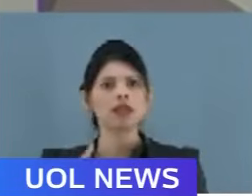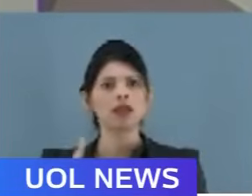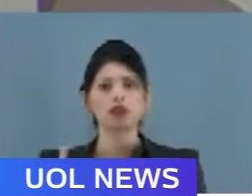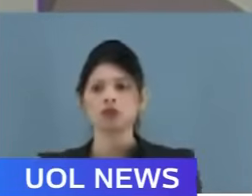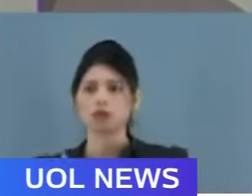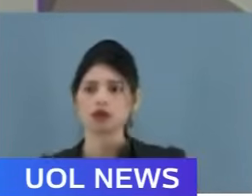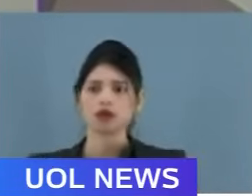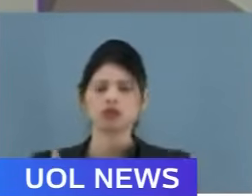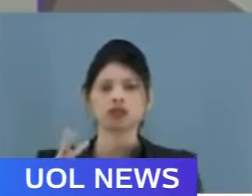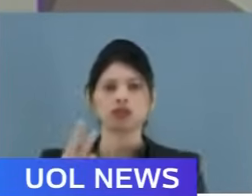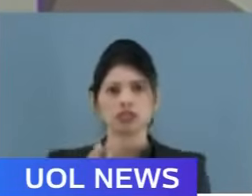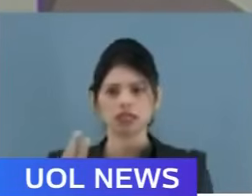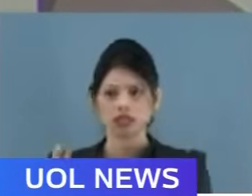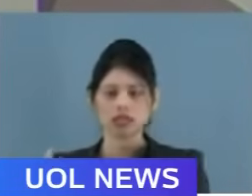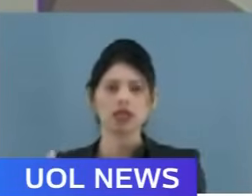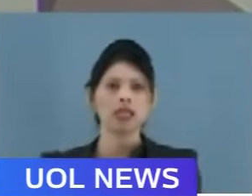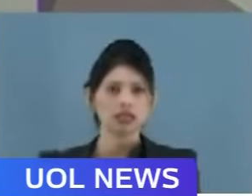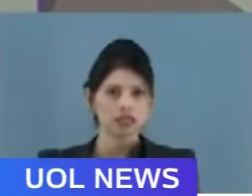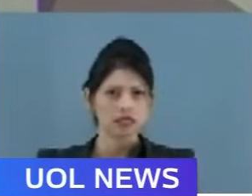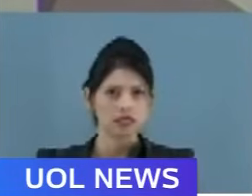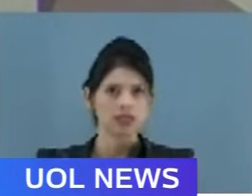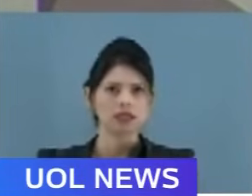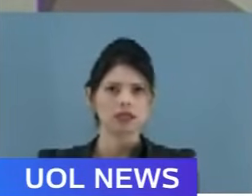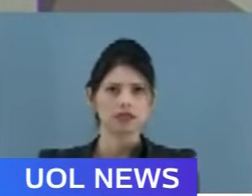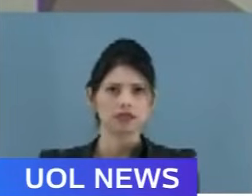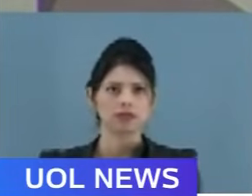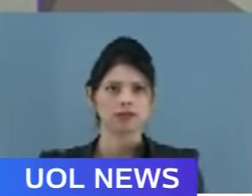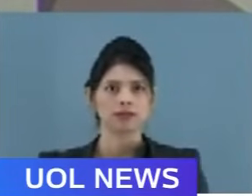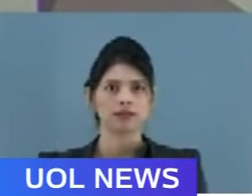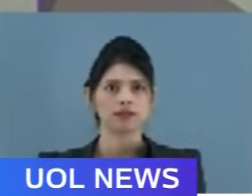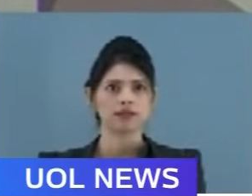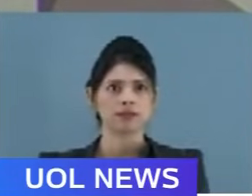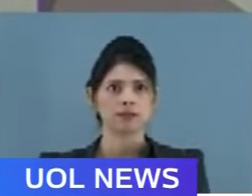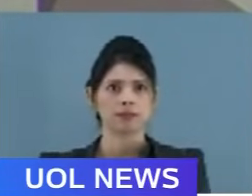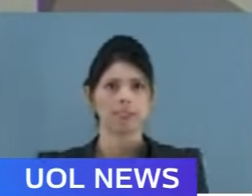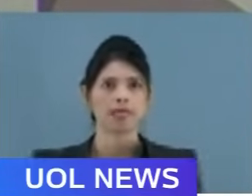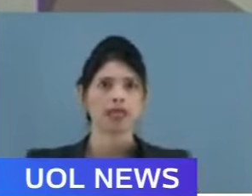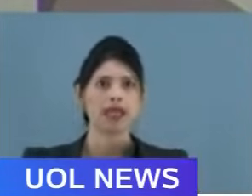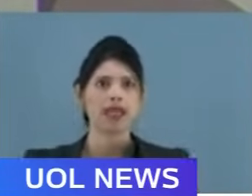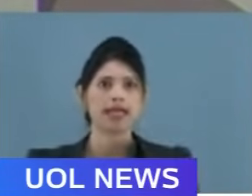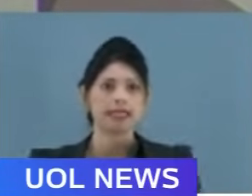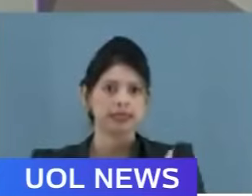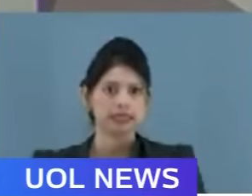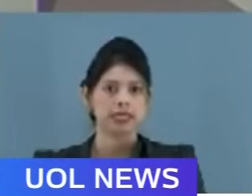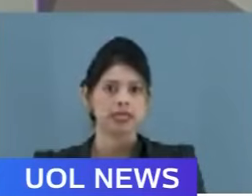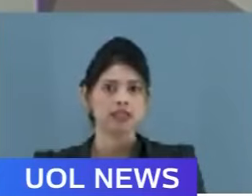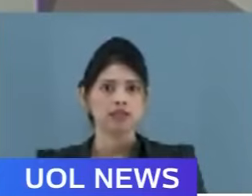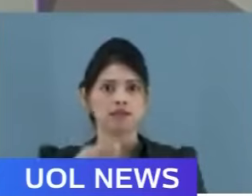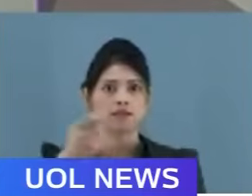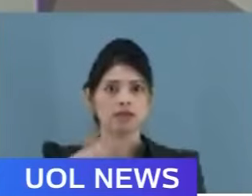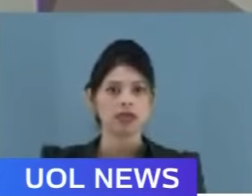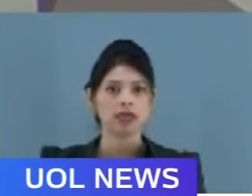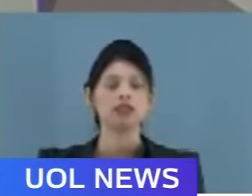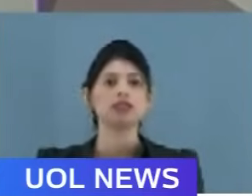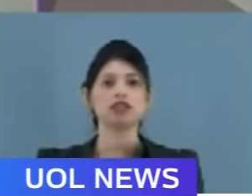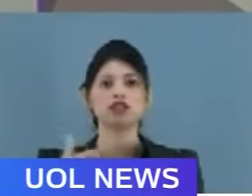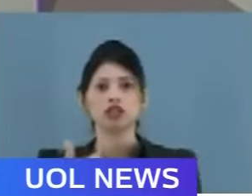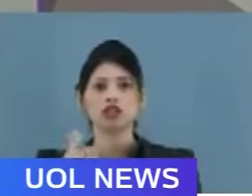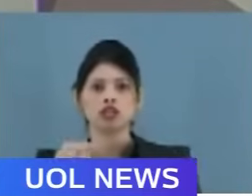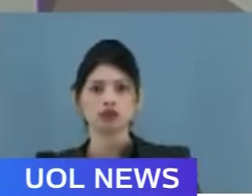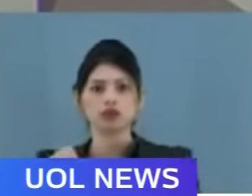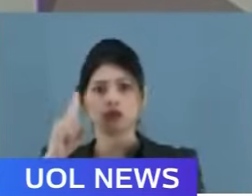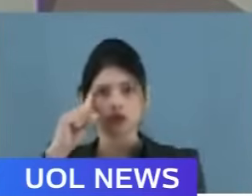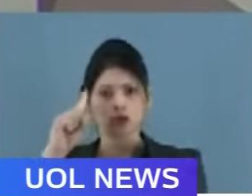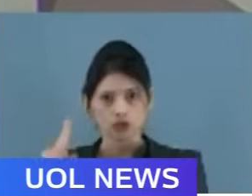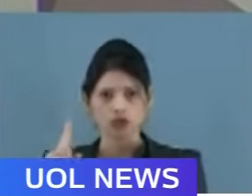de desvio. Essa empresa recebe esses recursos, parte desses recursos são transferidos de volta para o Sargento dos Reis, e o Sargento dos Reis